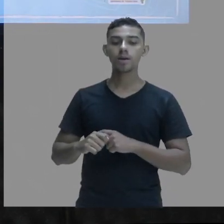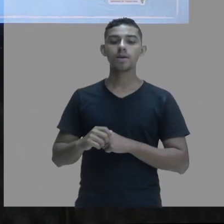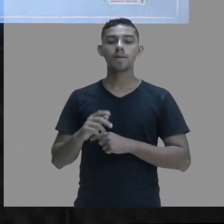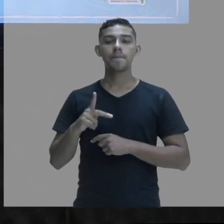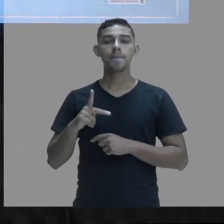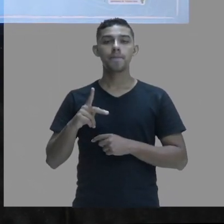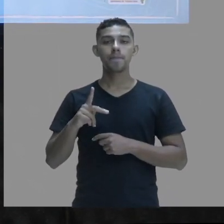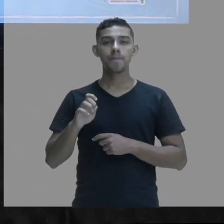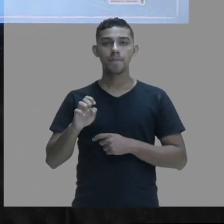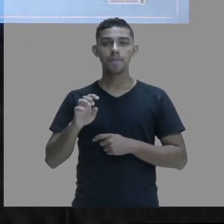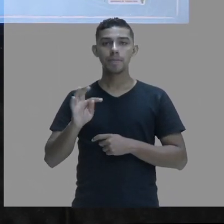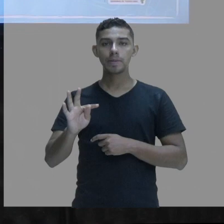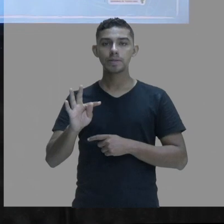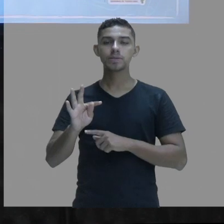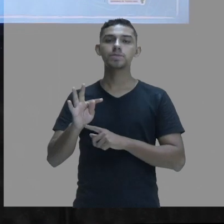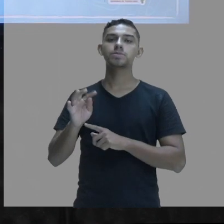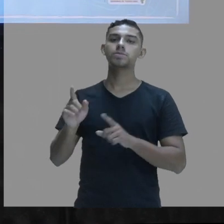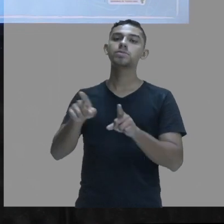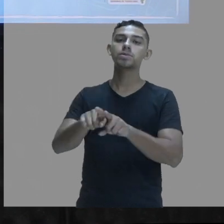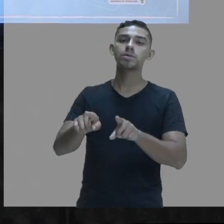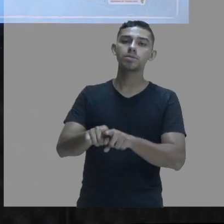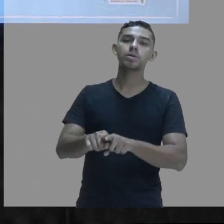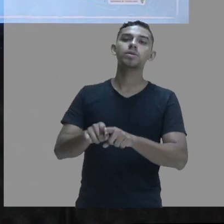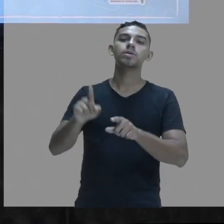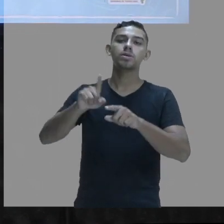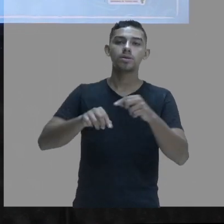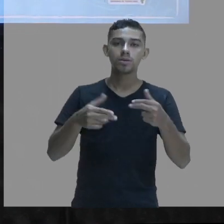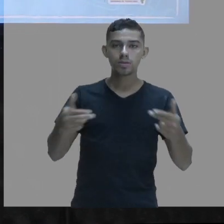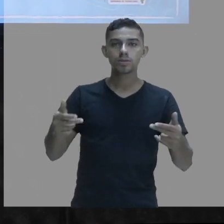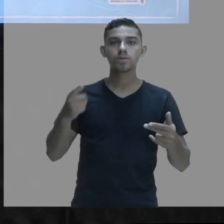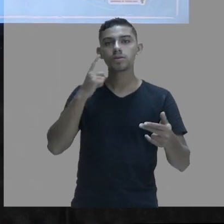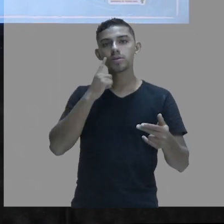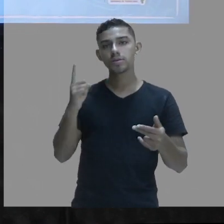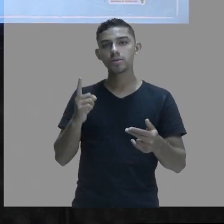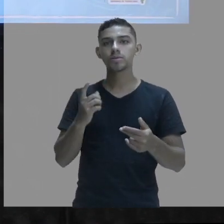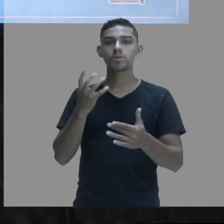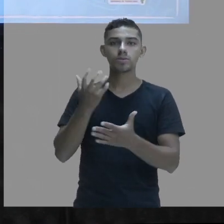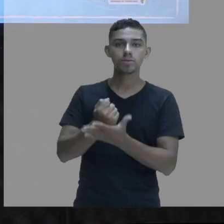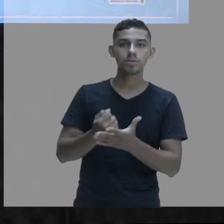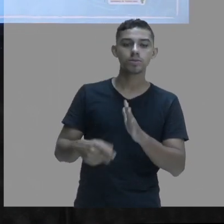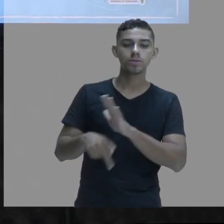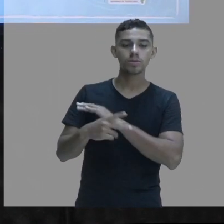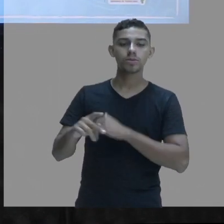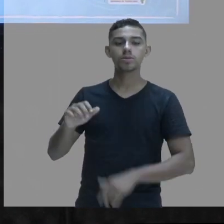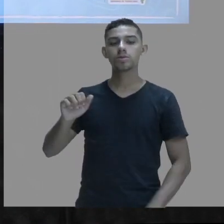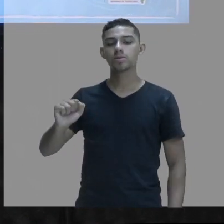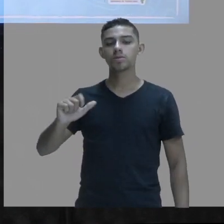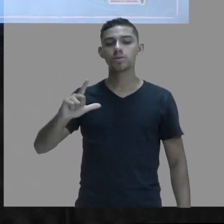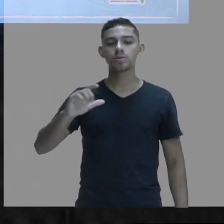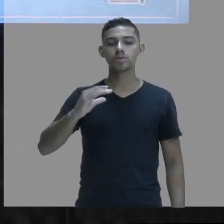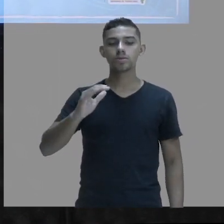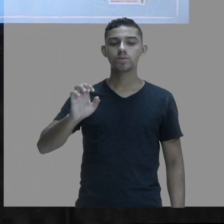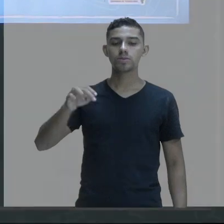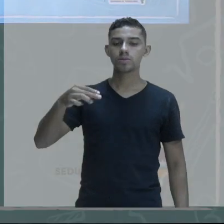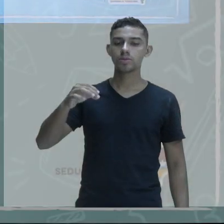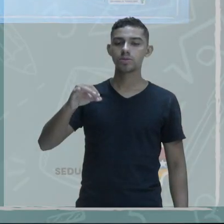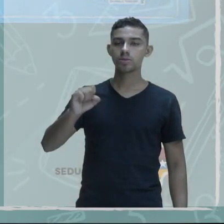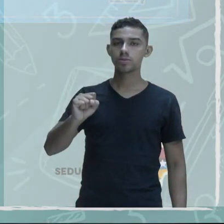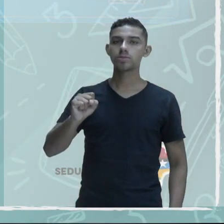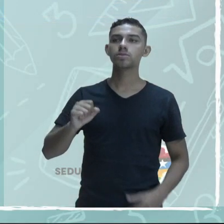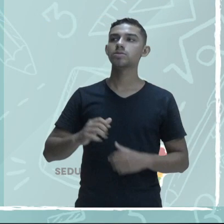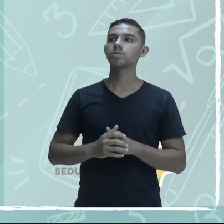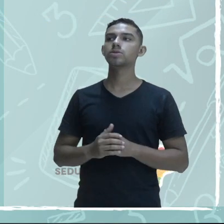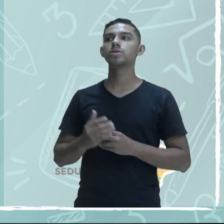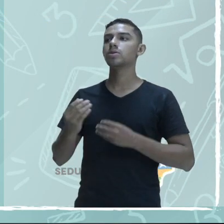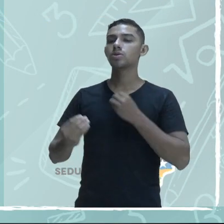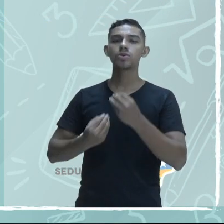PET. Então, também um produto obtido a partir de alcenos. Bom,